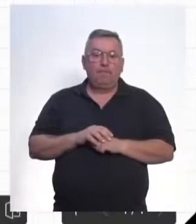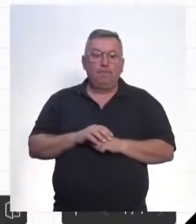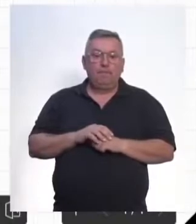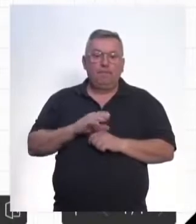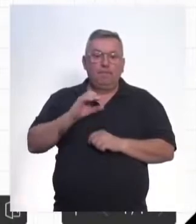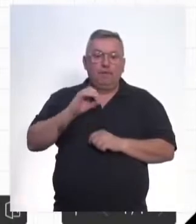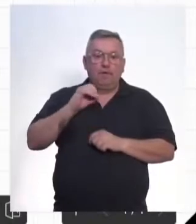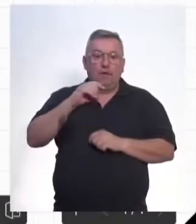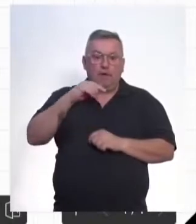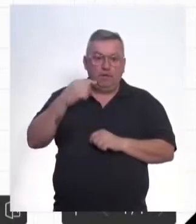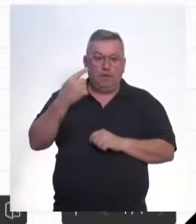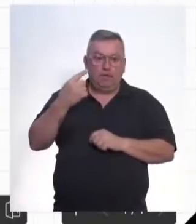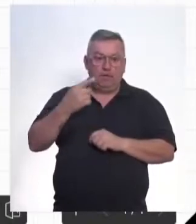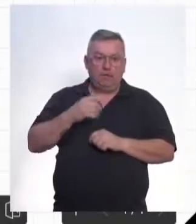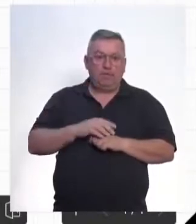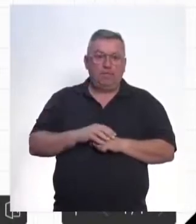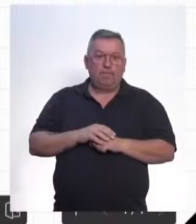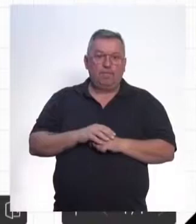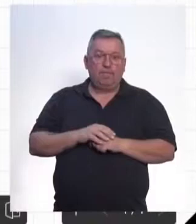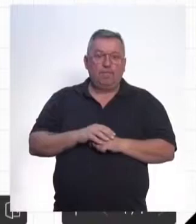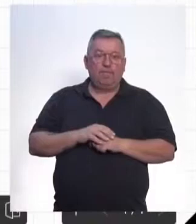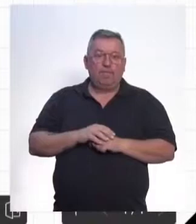0 menos 1.